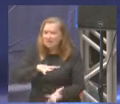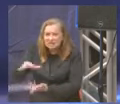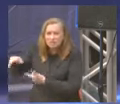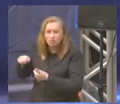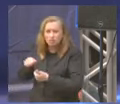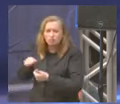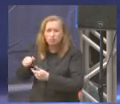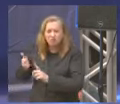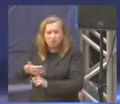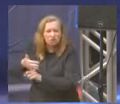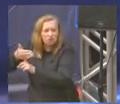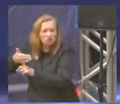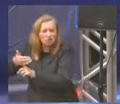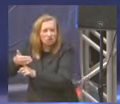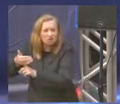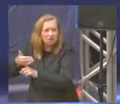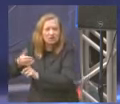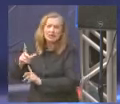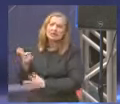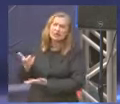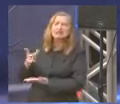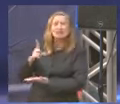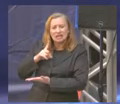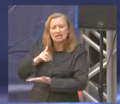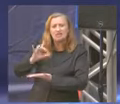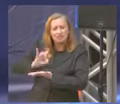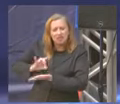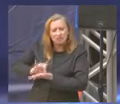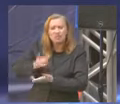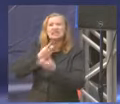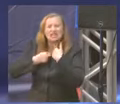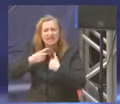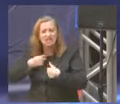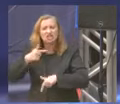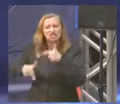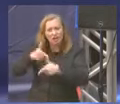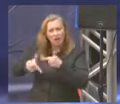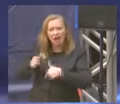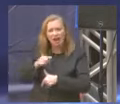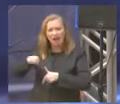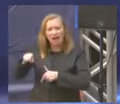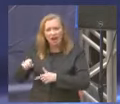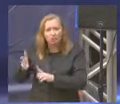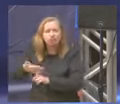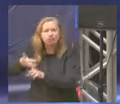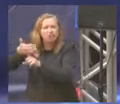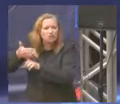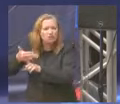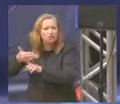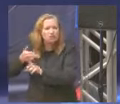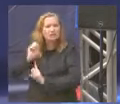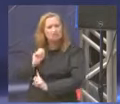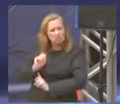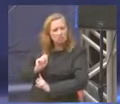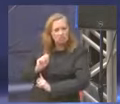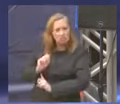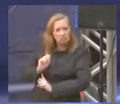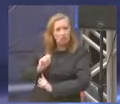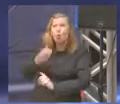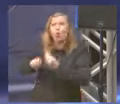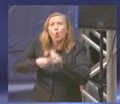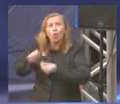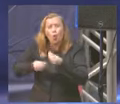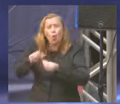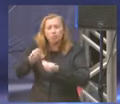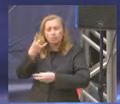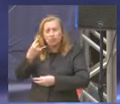Será que ele tem realmente vontade para trabalhar lá com tecnologia, etc. e tal? Como é que eu